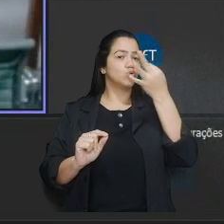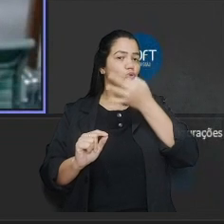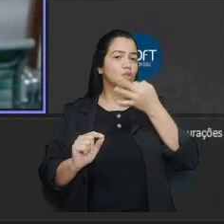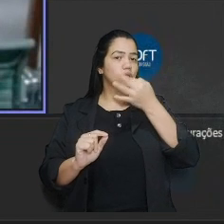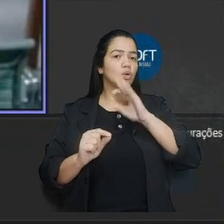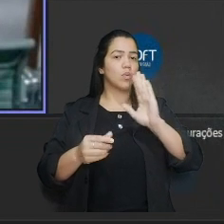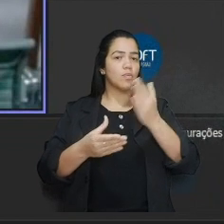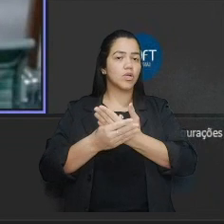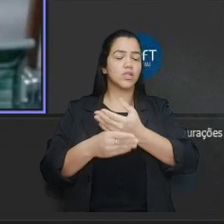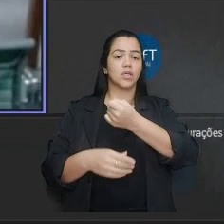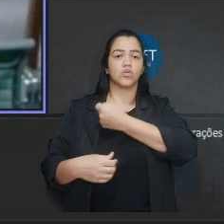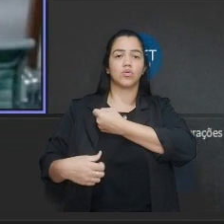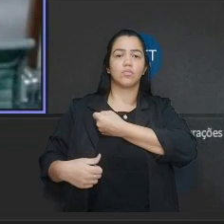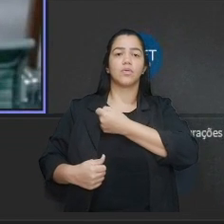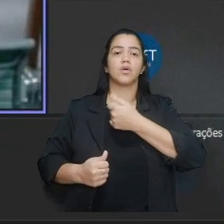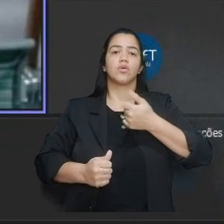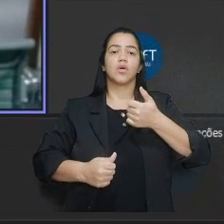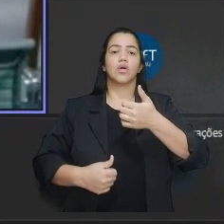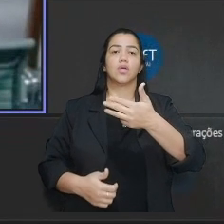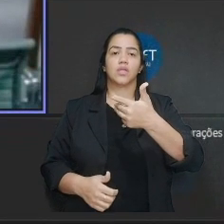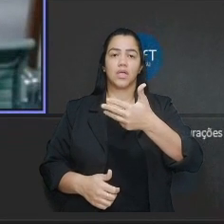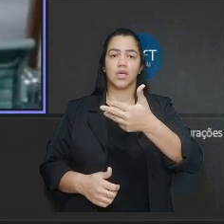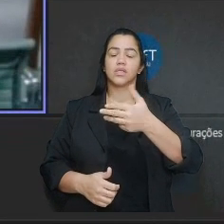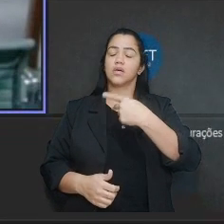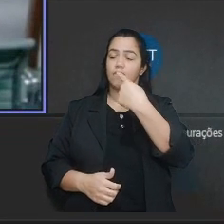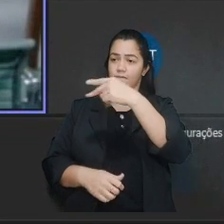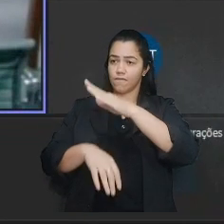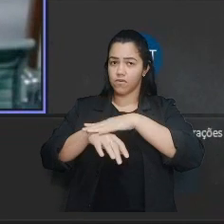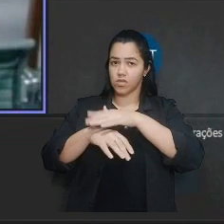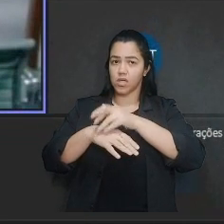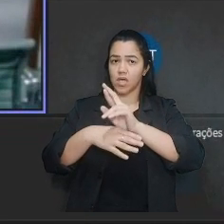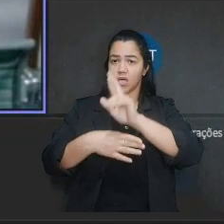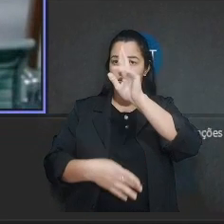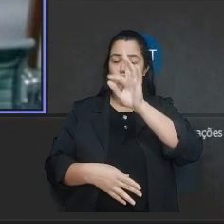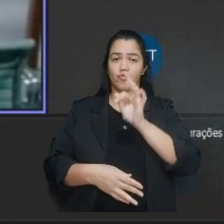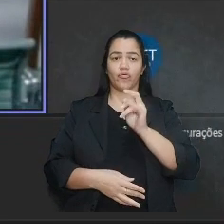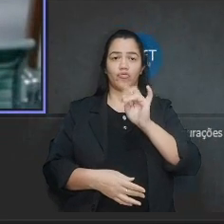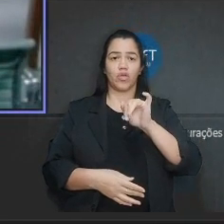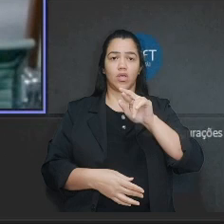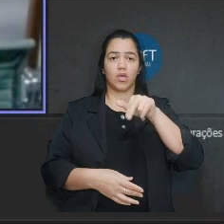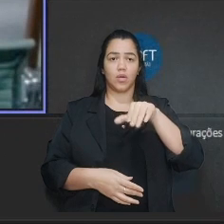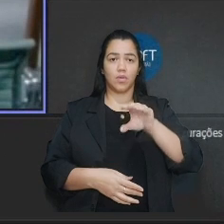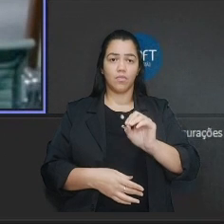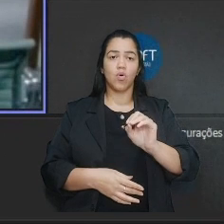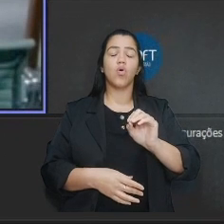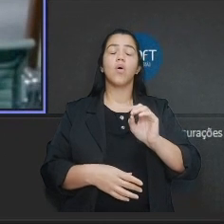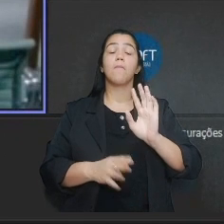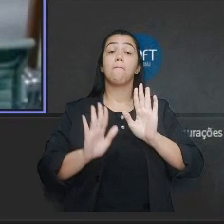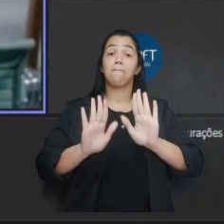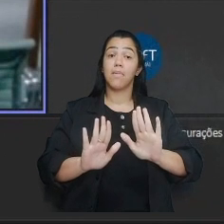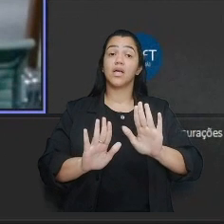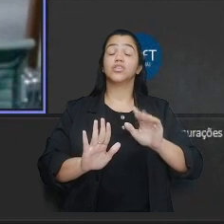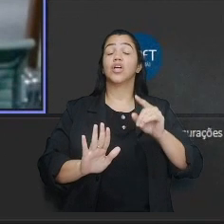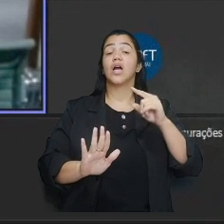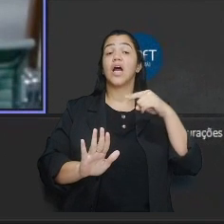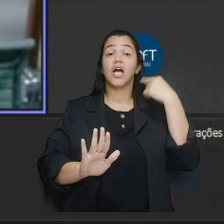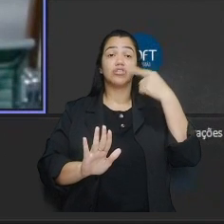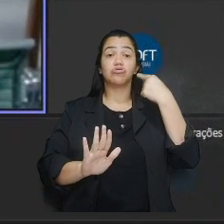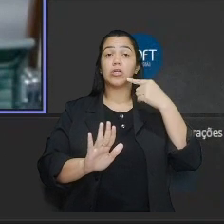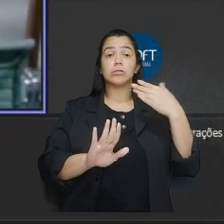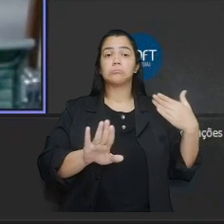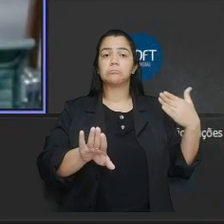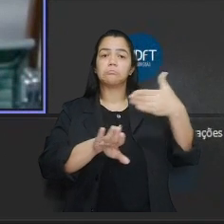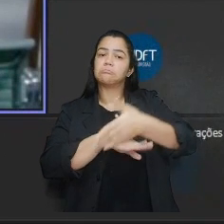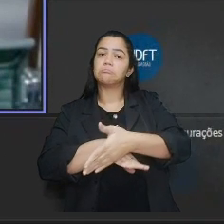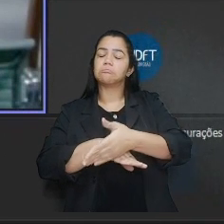Certo. Havia um pedido de sustentação oral para o processo número 13 de sua relatoria, desembargador firmo, mas